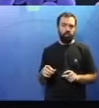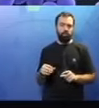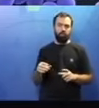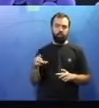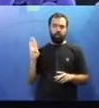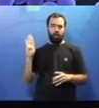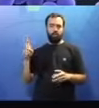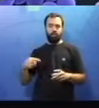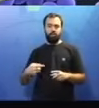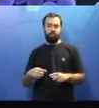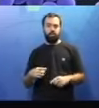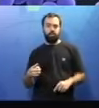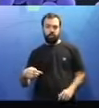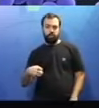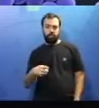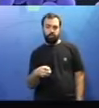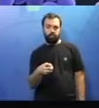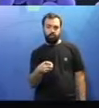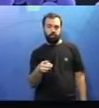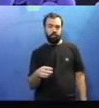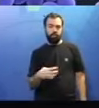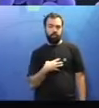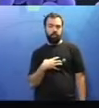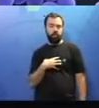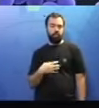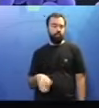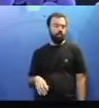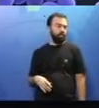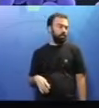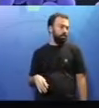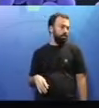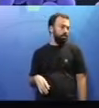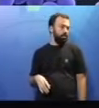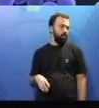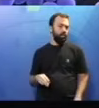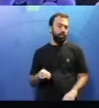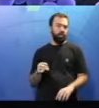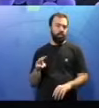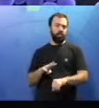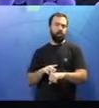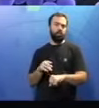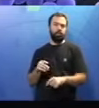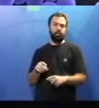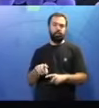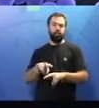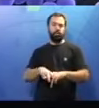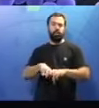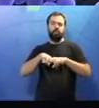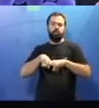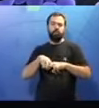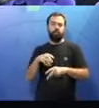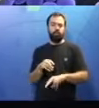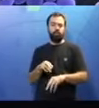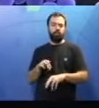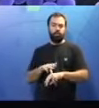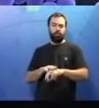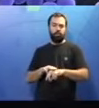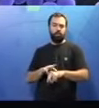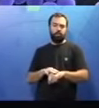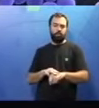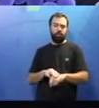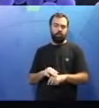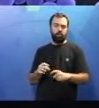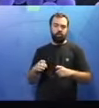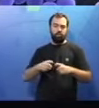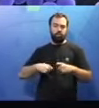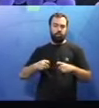espiral do caderno. Essa bactéria, ela provoca uma doença sexualmente transmissível, a sífilis. Aqui,